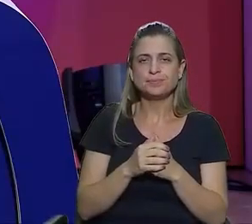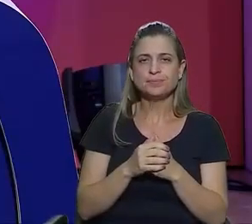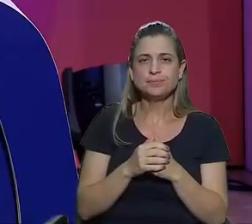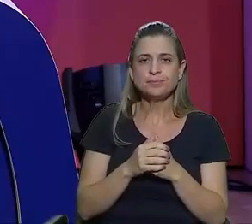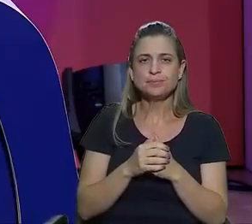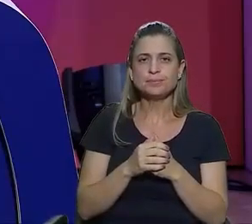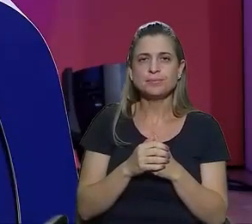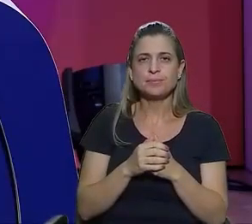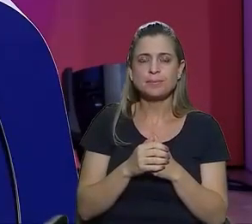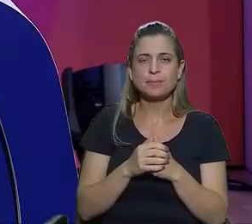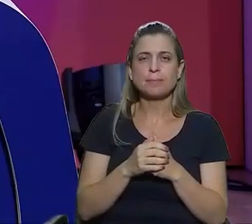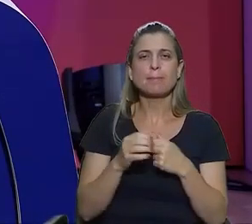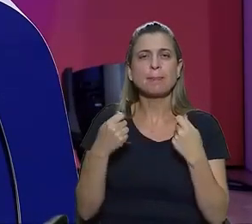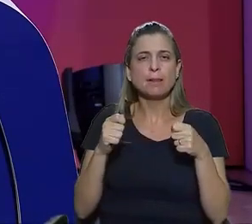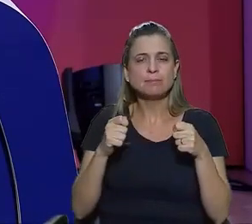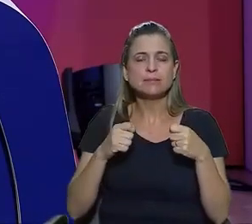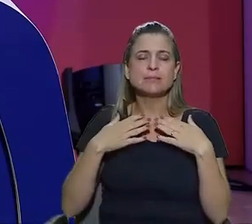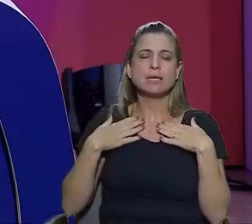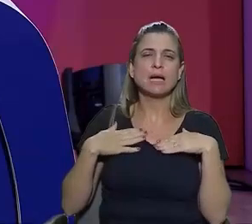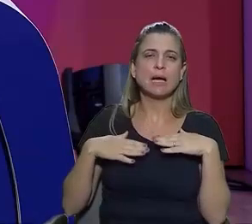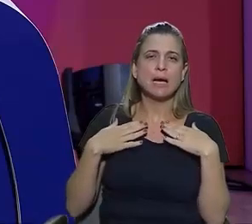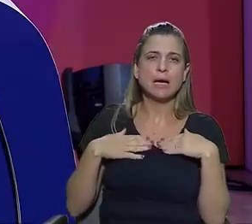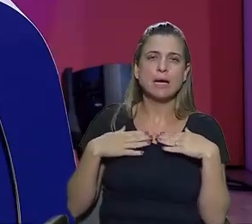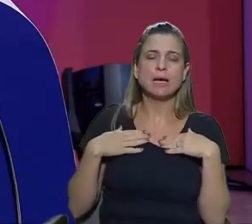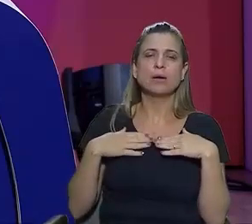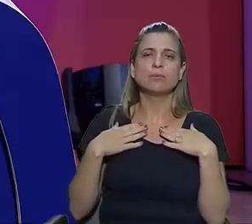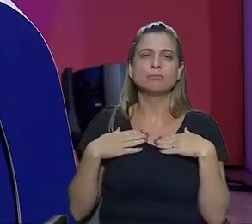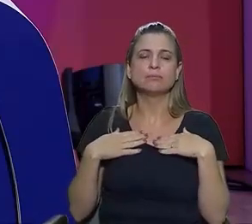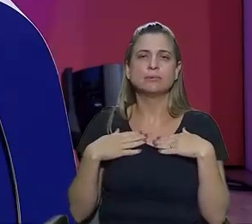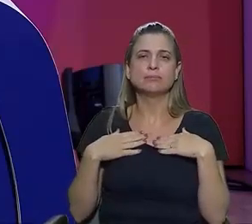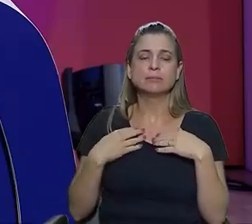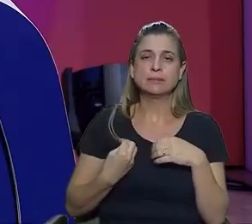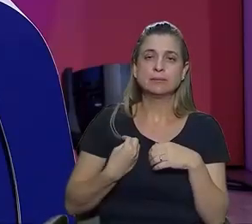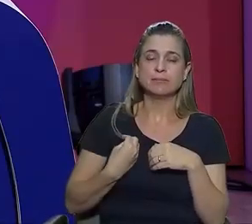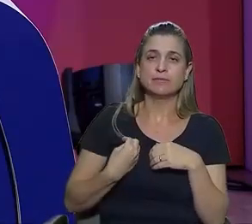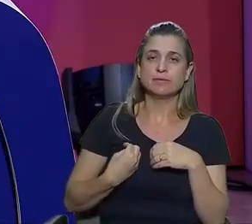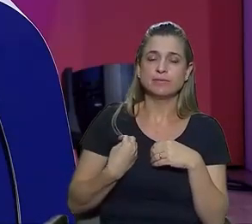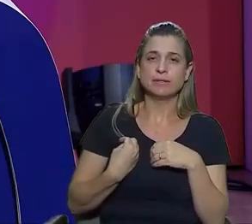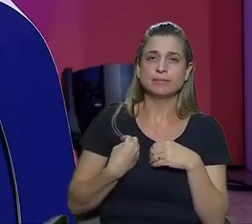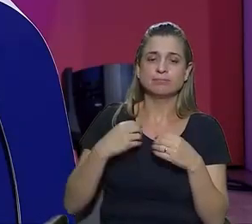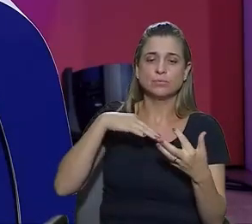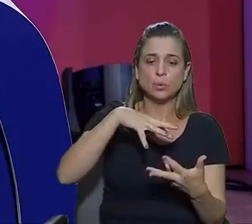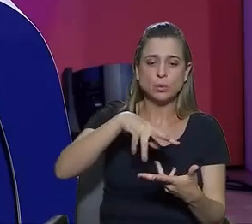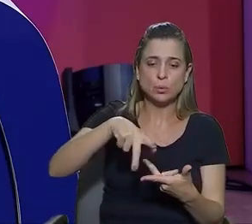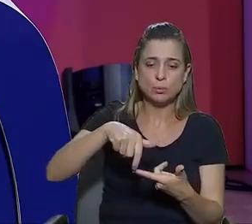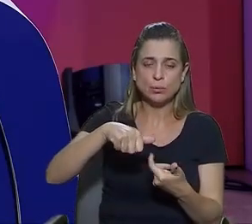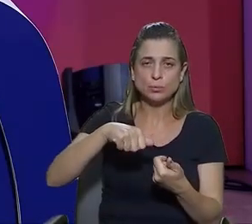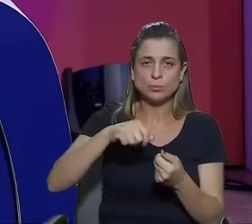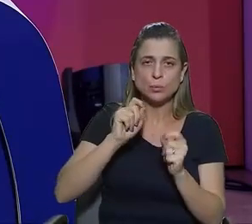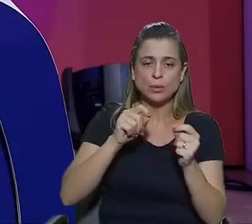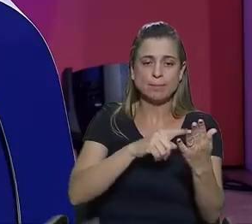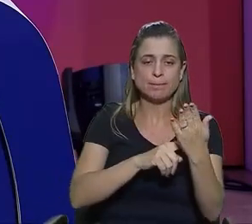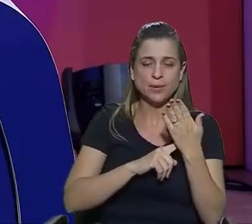preciso serenidade também para a gente conseguir lidar, né, com tudo que o mundo, enfim, nos apresenta,